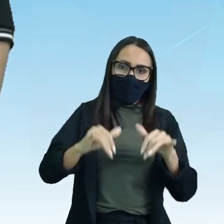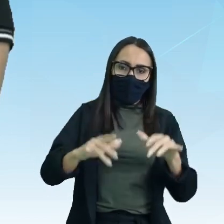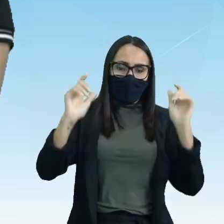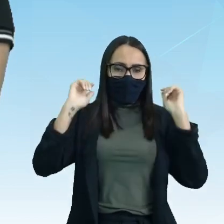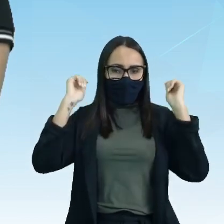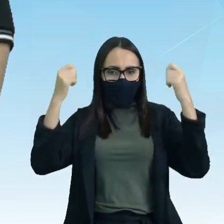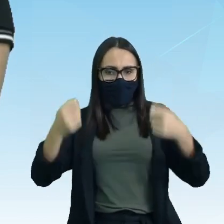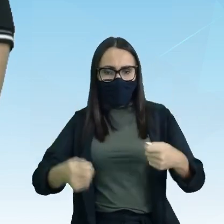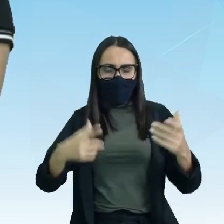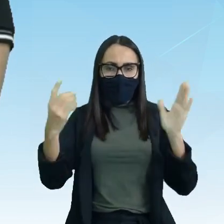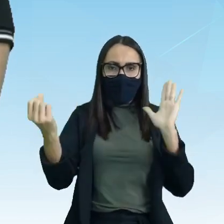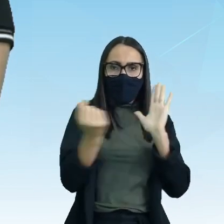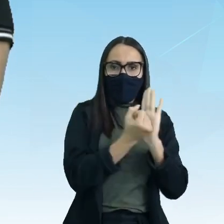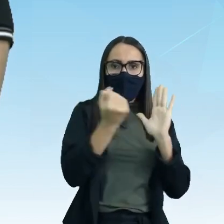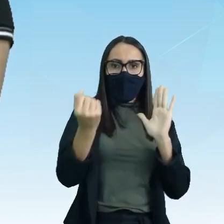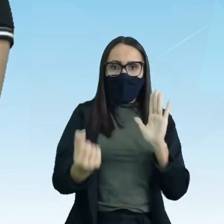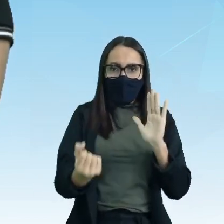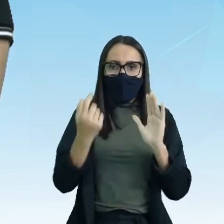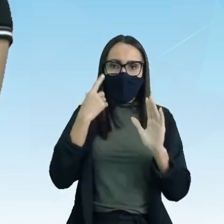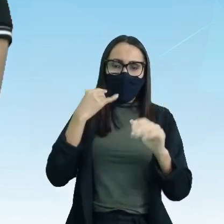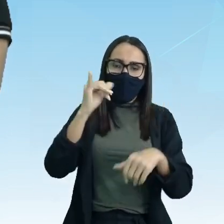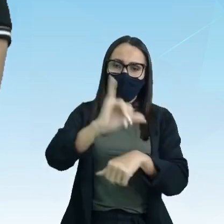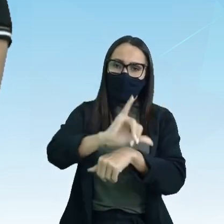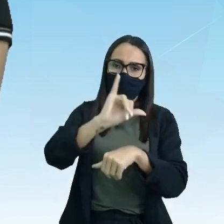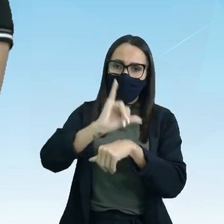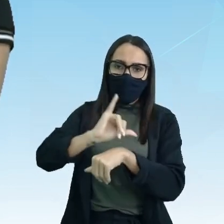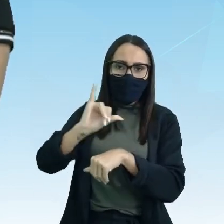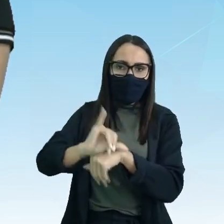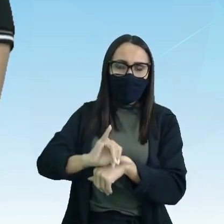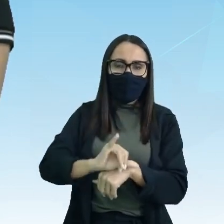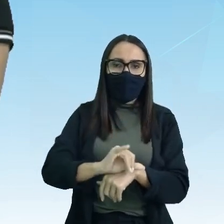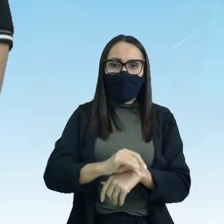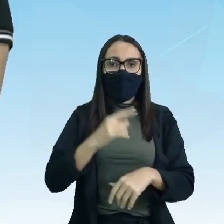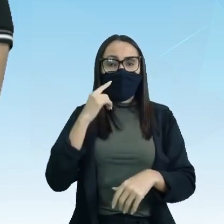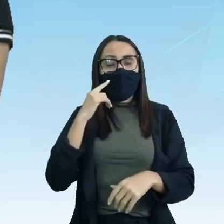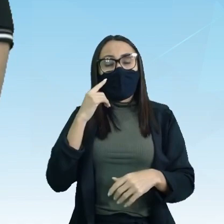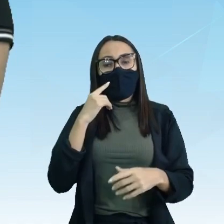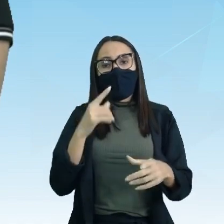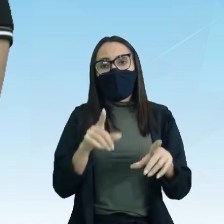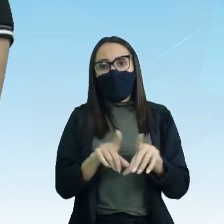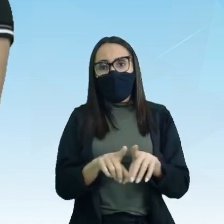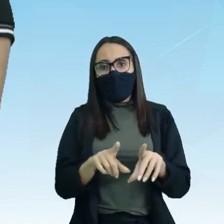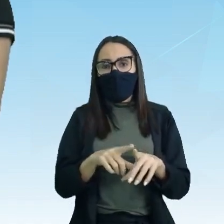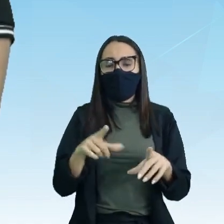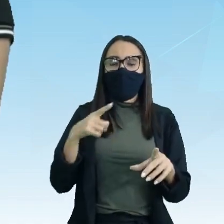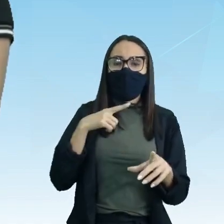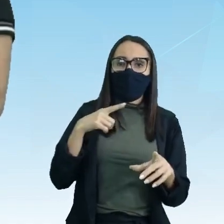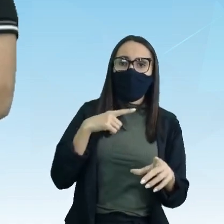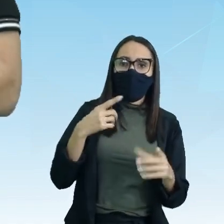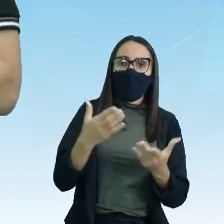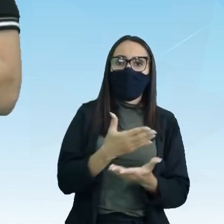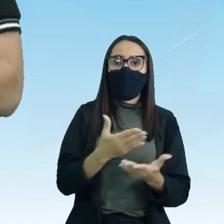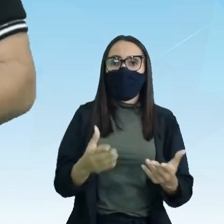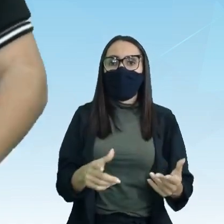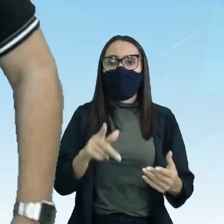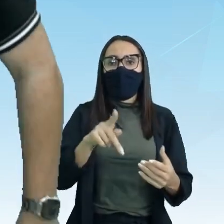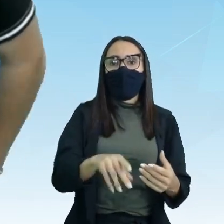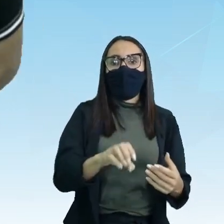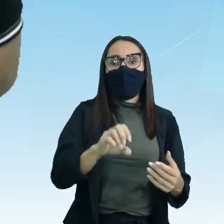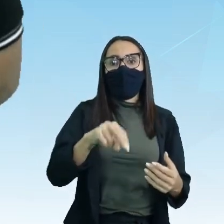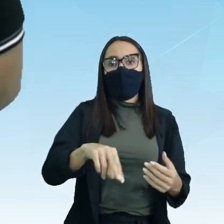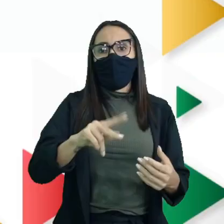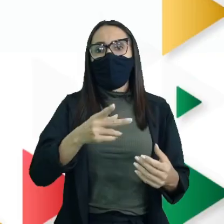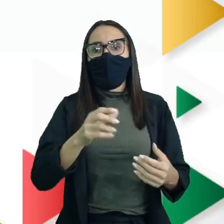marca a questão do centro, não é isso? Exatamente. E próximo nós temos a Penha também, que é outro prédio que poderemos falar. Poderemos. Tá aí